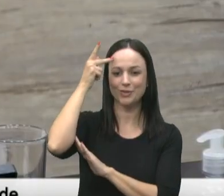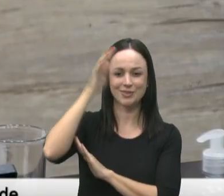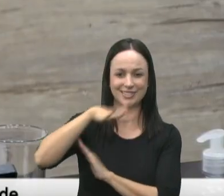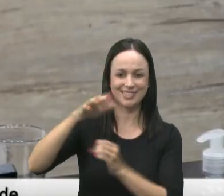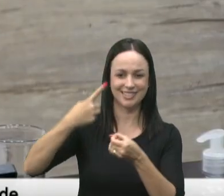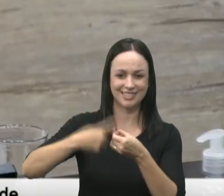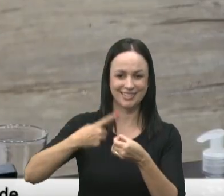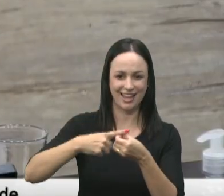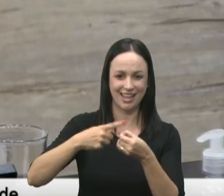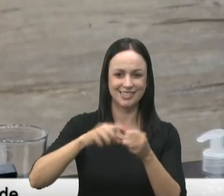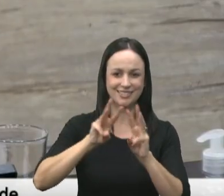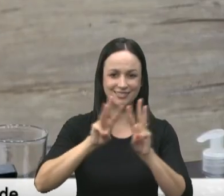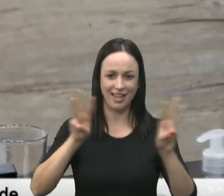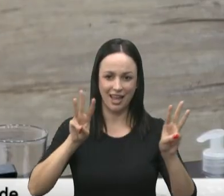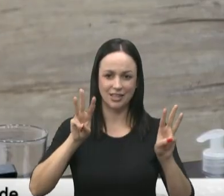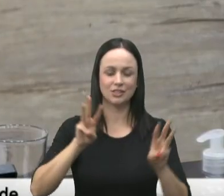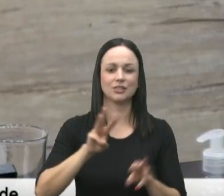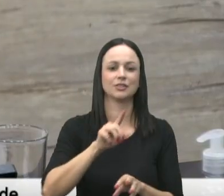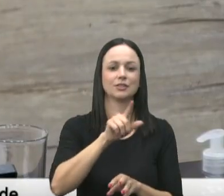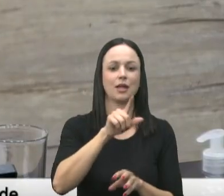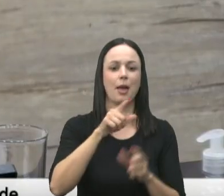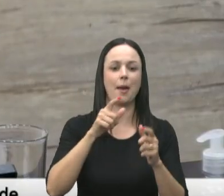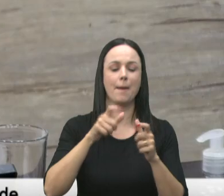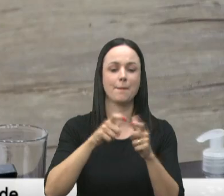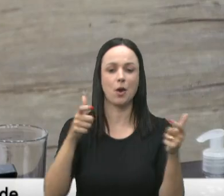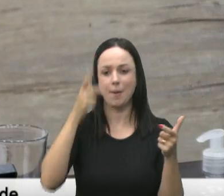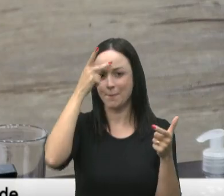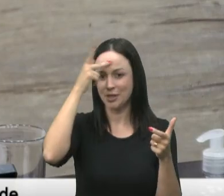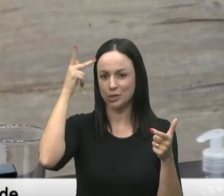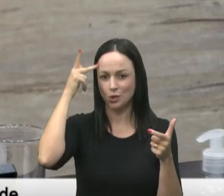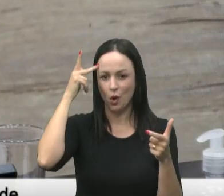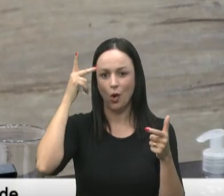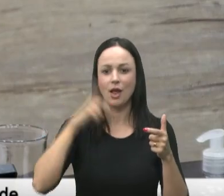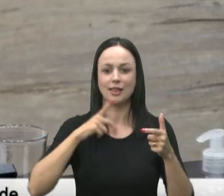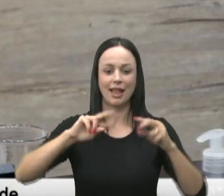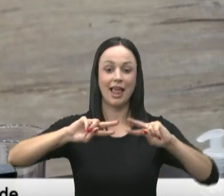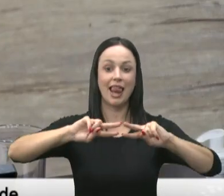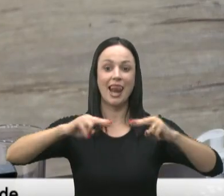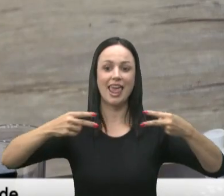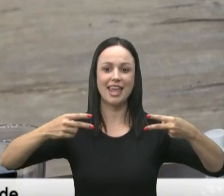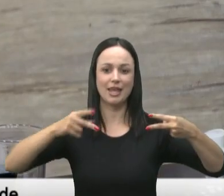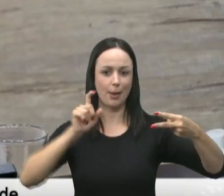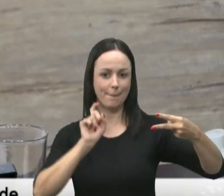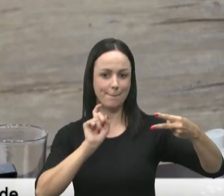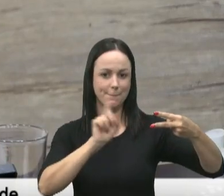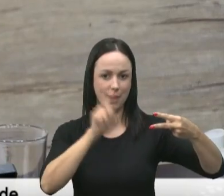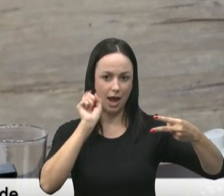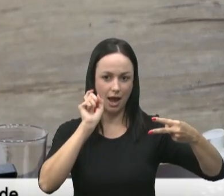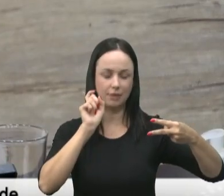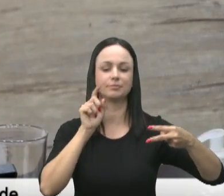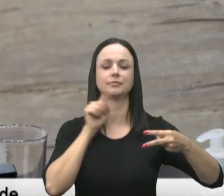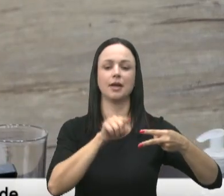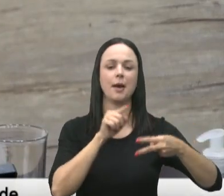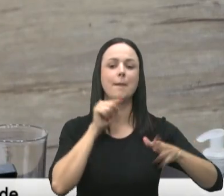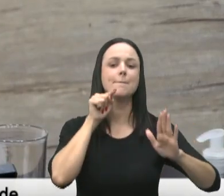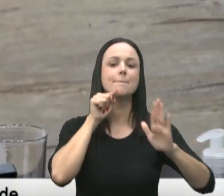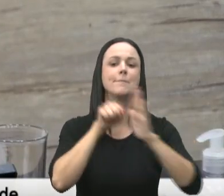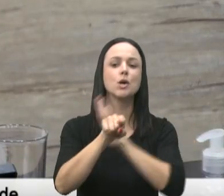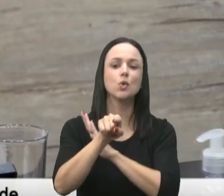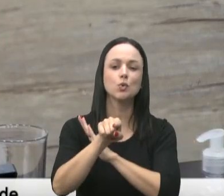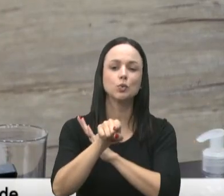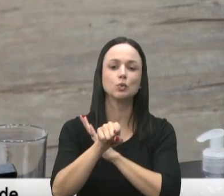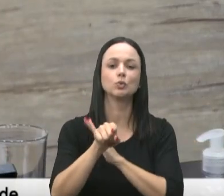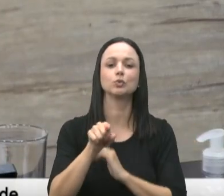de vocês recebeu, né, um link onde nós apresentamos a consulta pública para